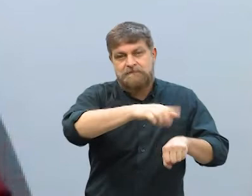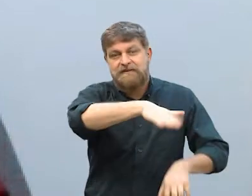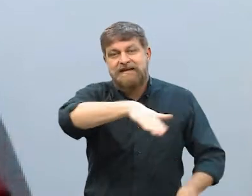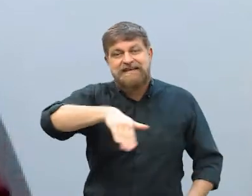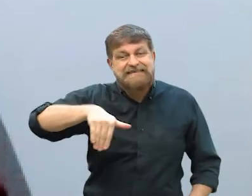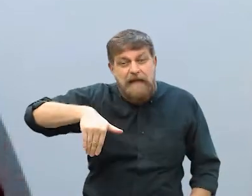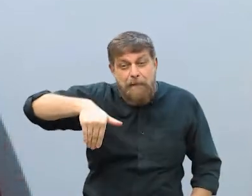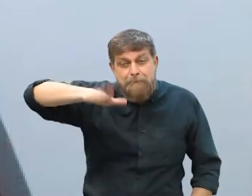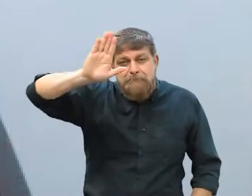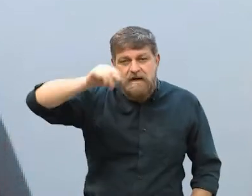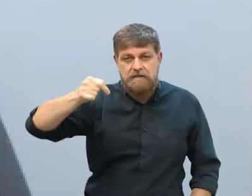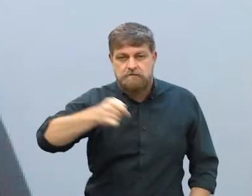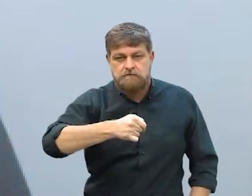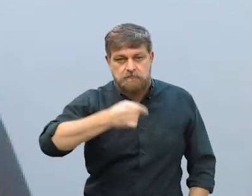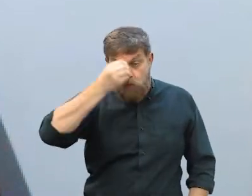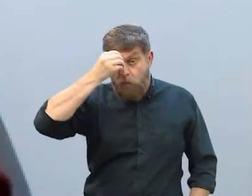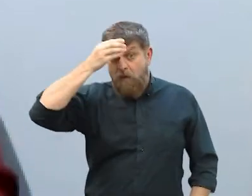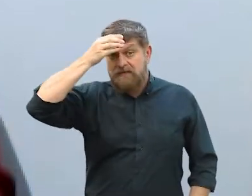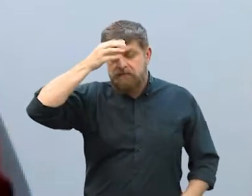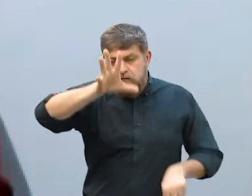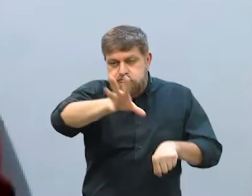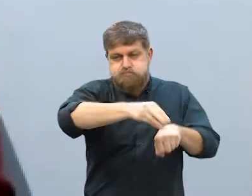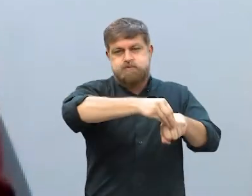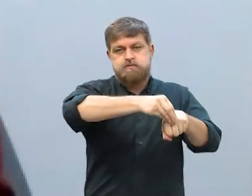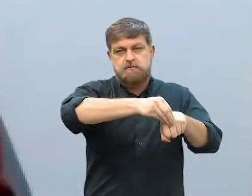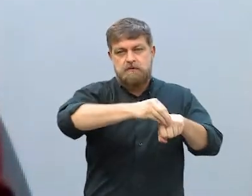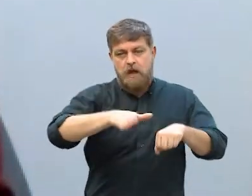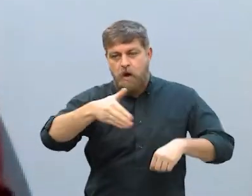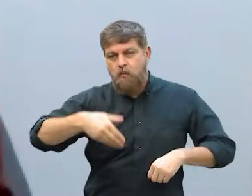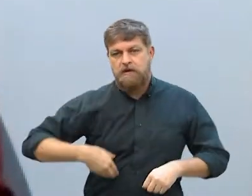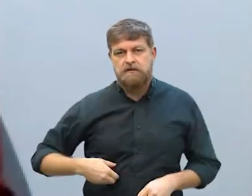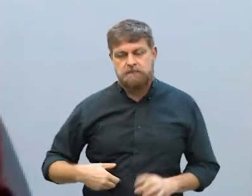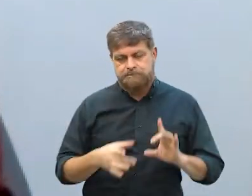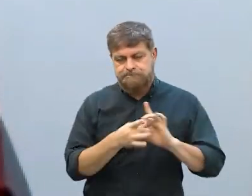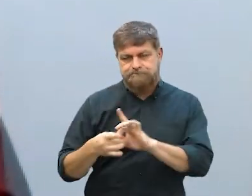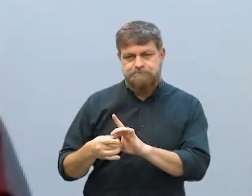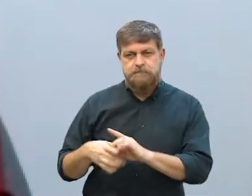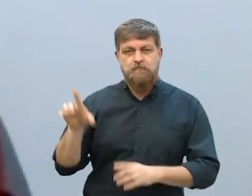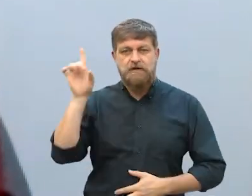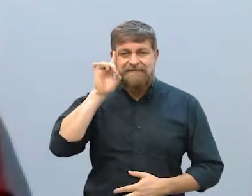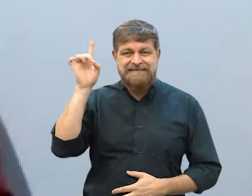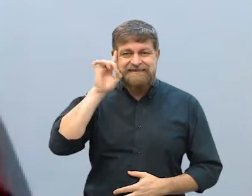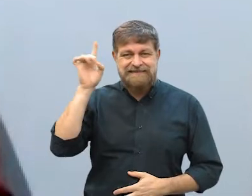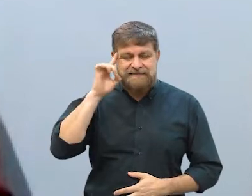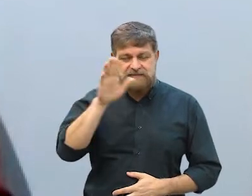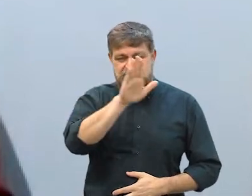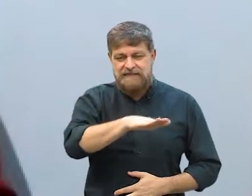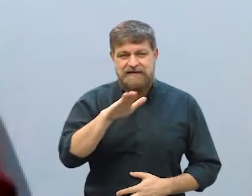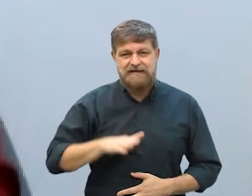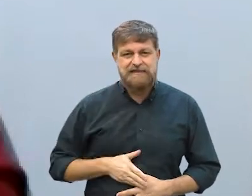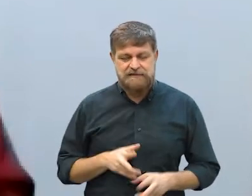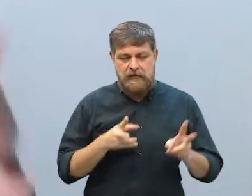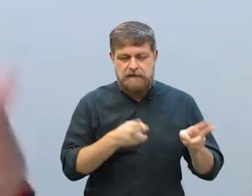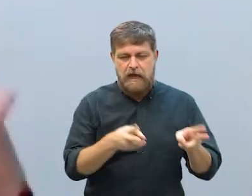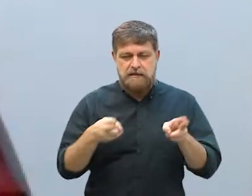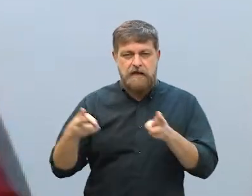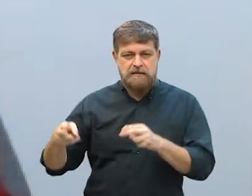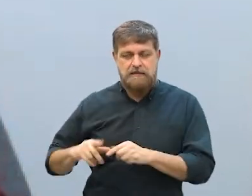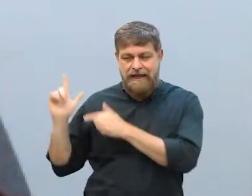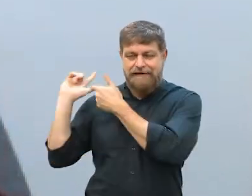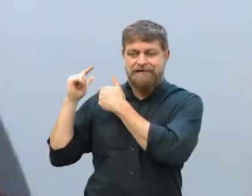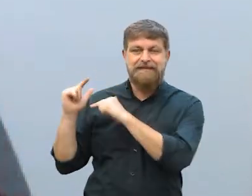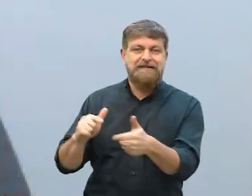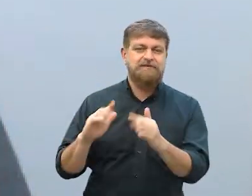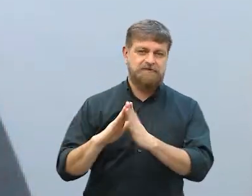mais aquele conhecimento do que quando o currículo ou o dia a dia daquela criança é fragmentado, como é o mais comum